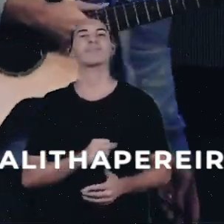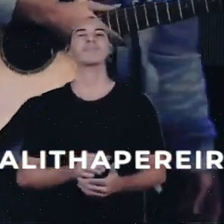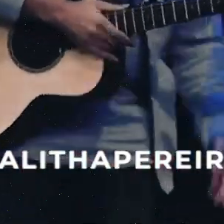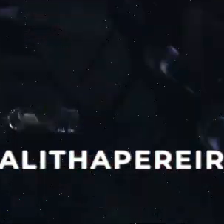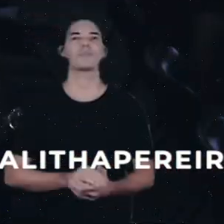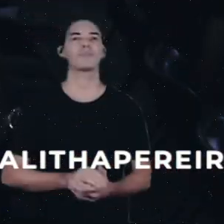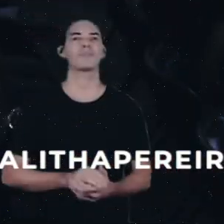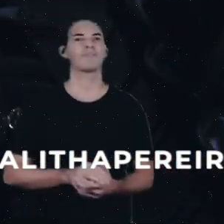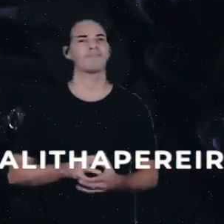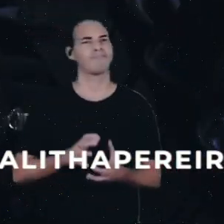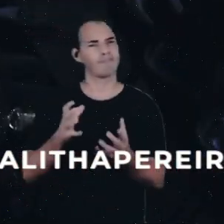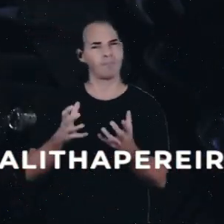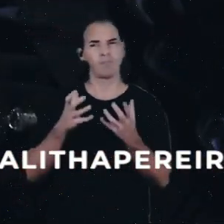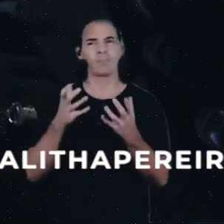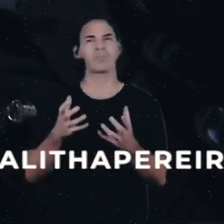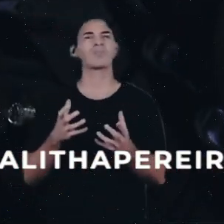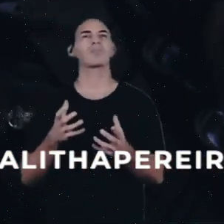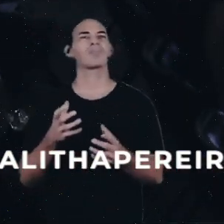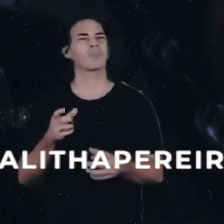Eu quero que você já